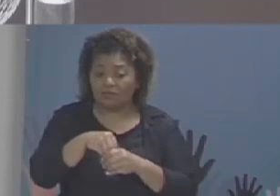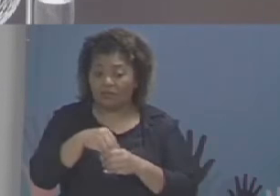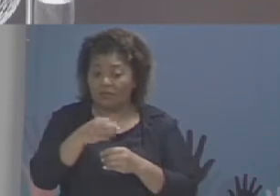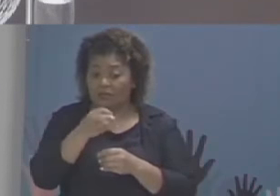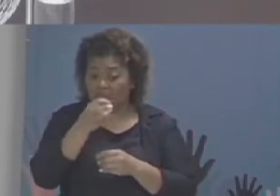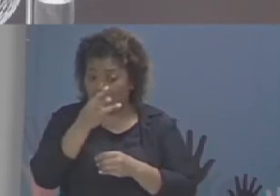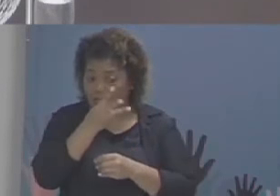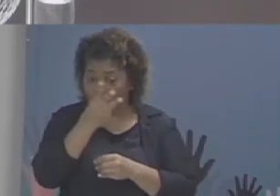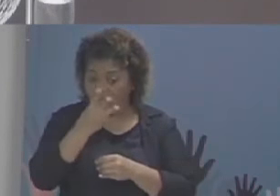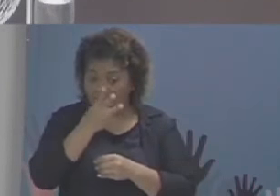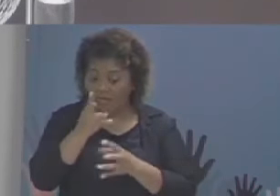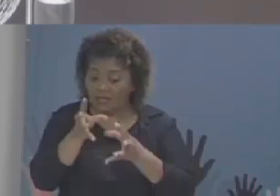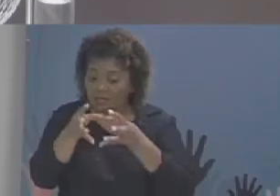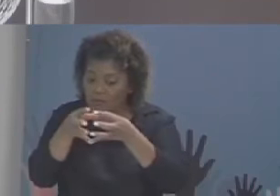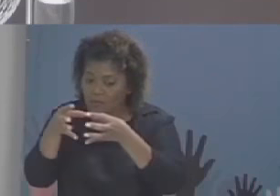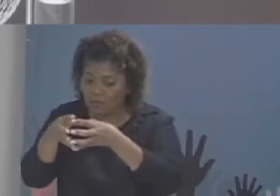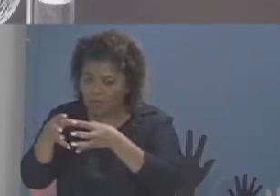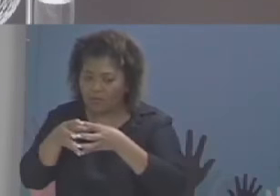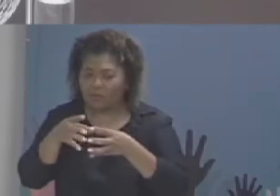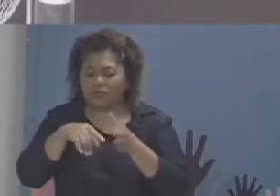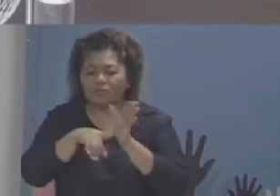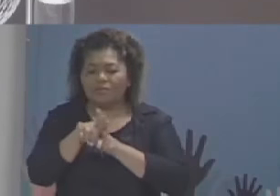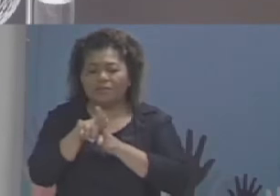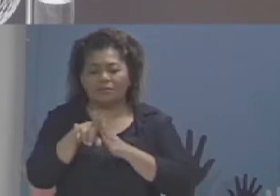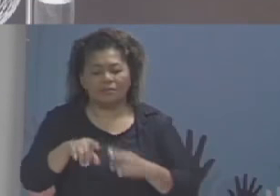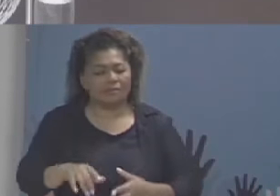do nono CNP.